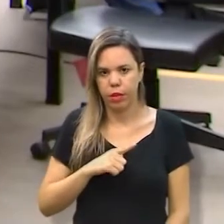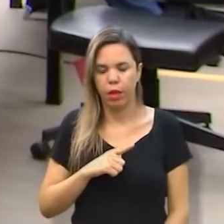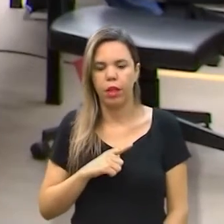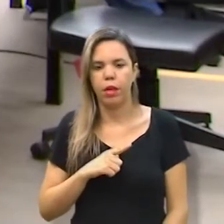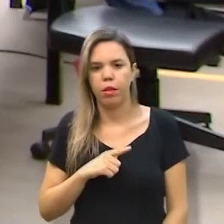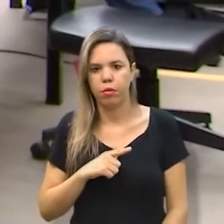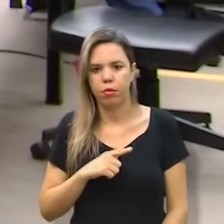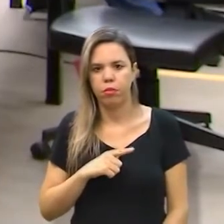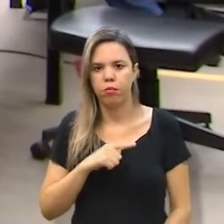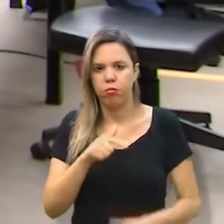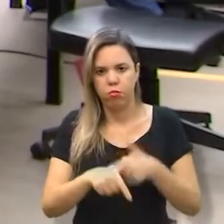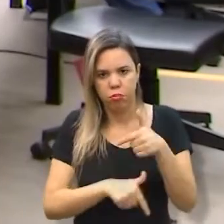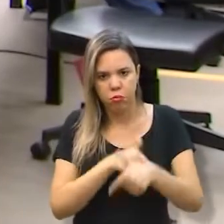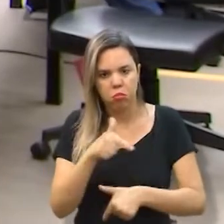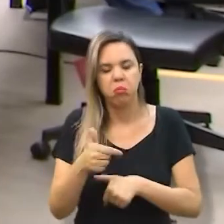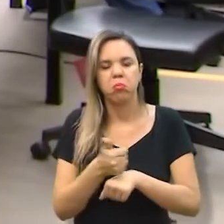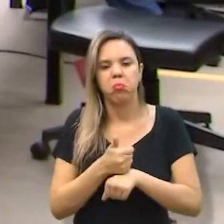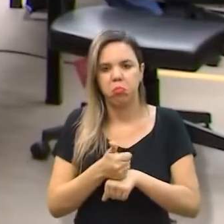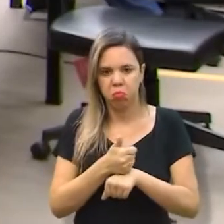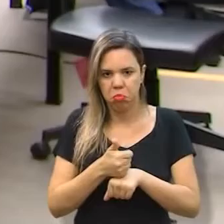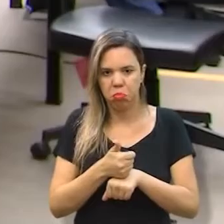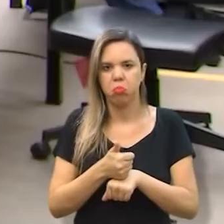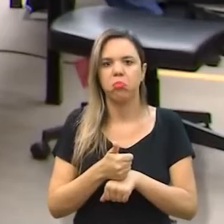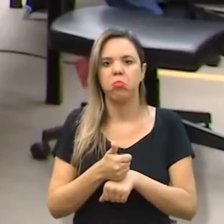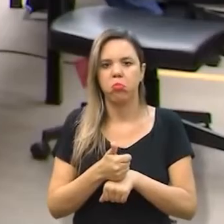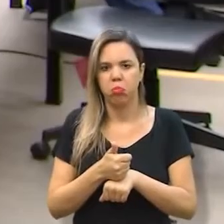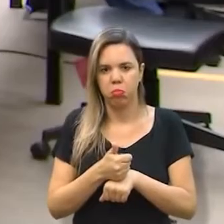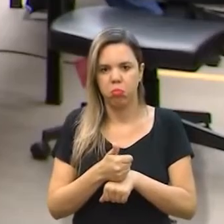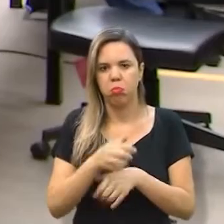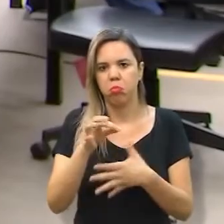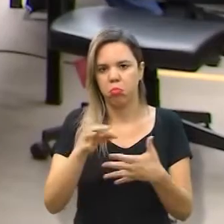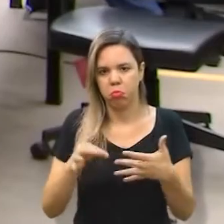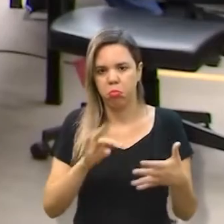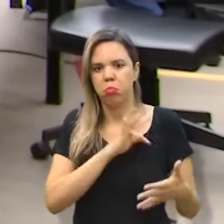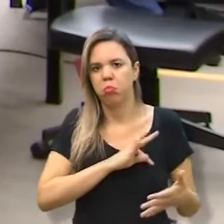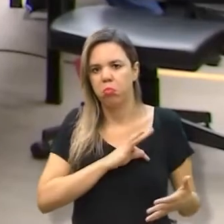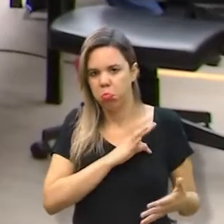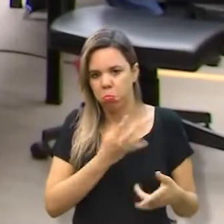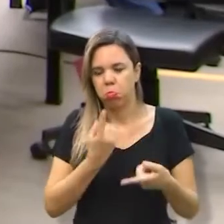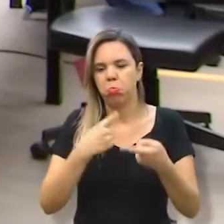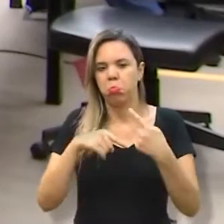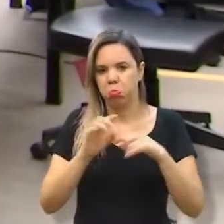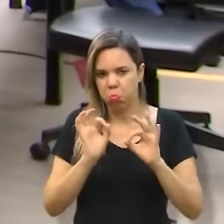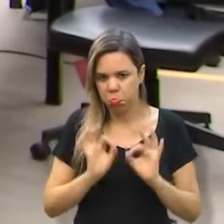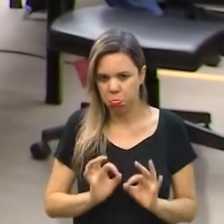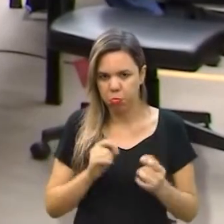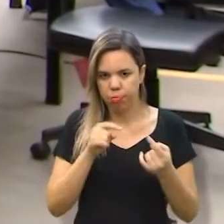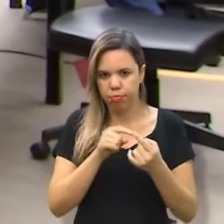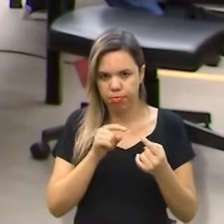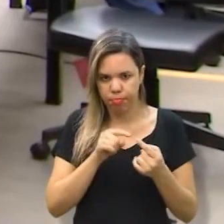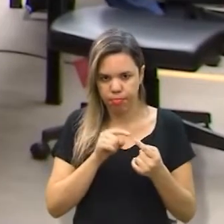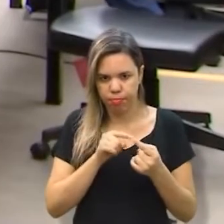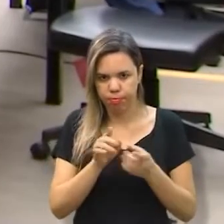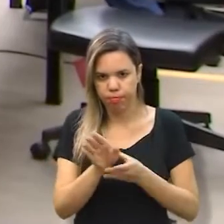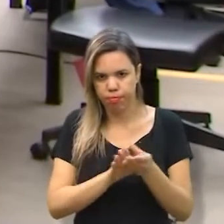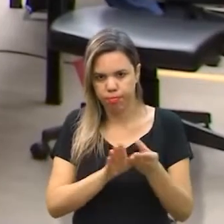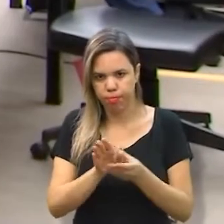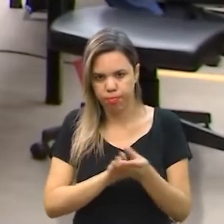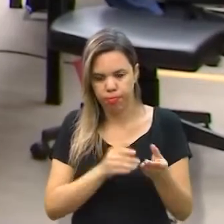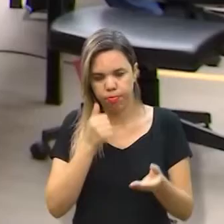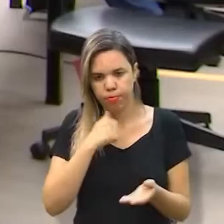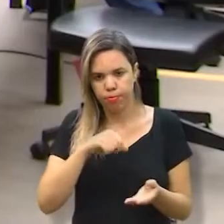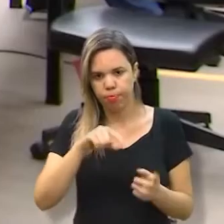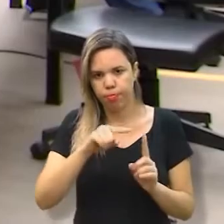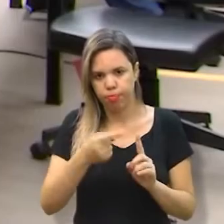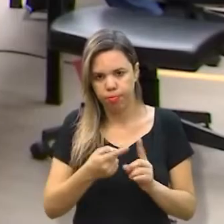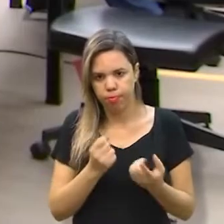aí é um exercício é uma profissão, né, e um conjunto de técnicas muito bem sucedidas no sentido de